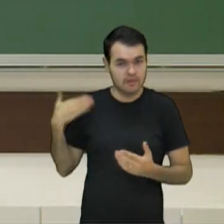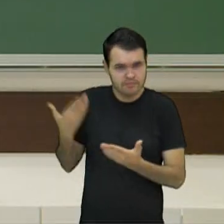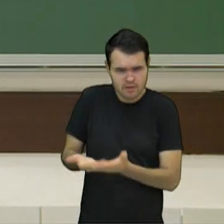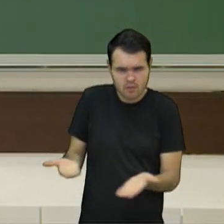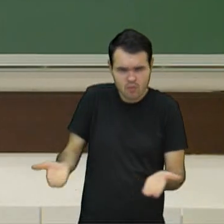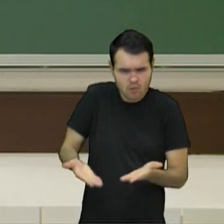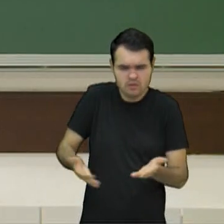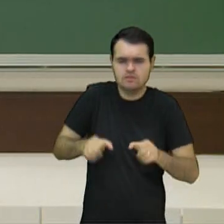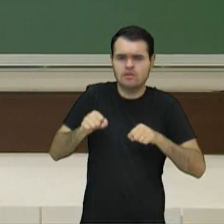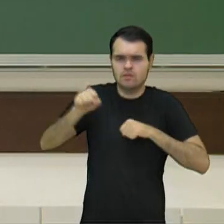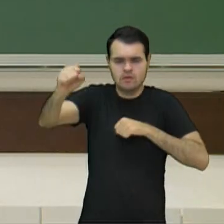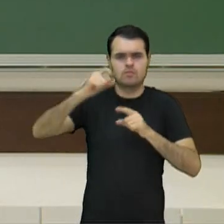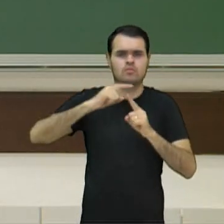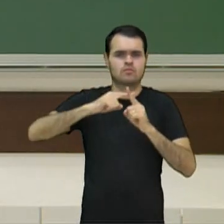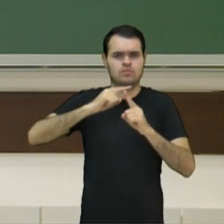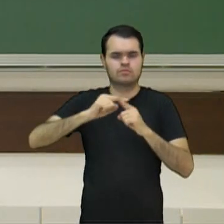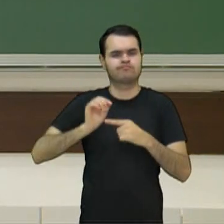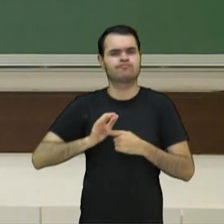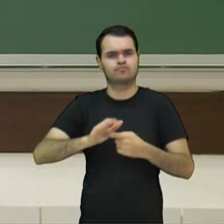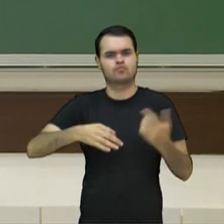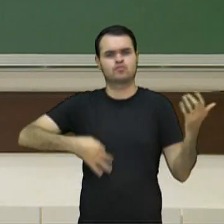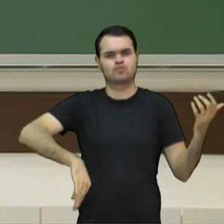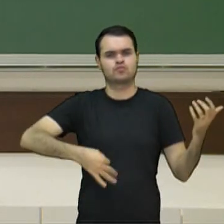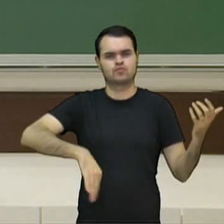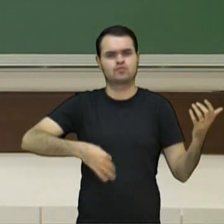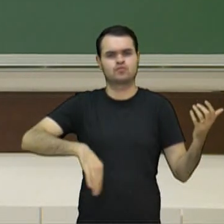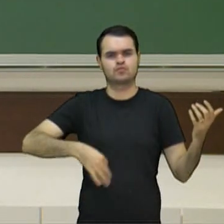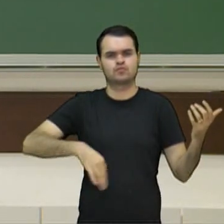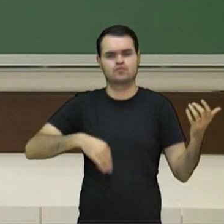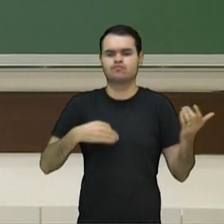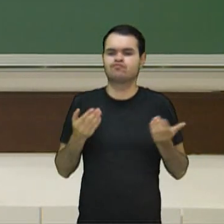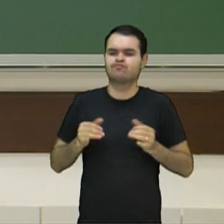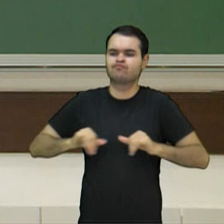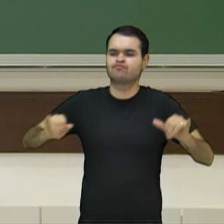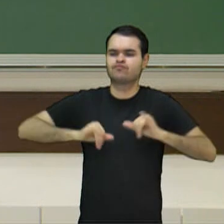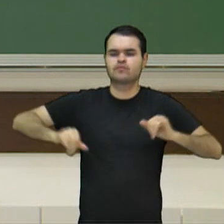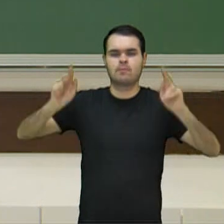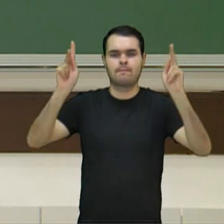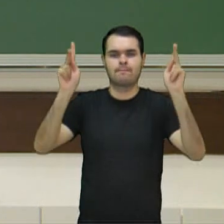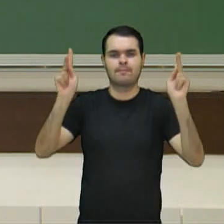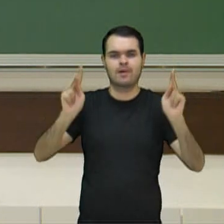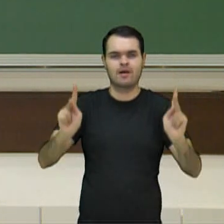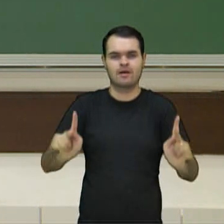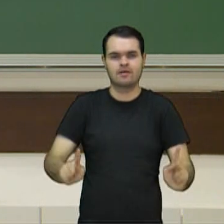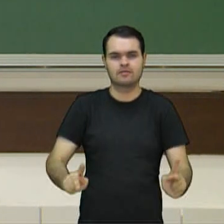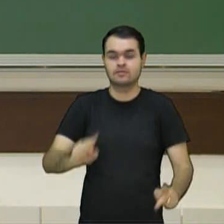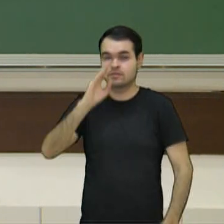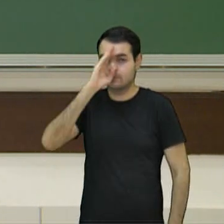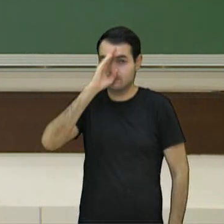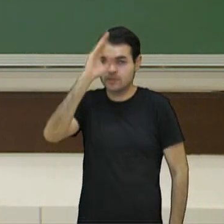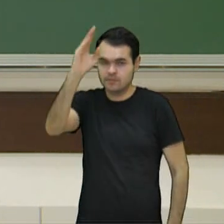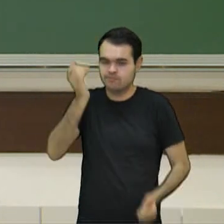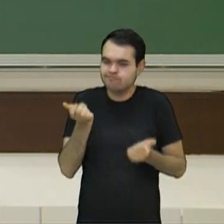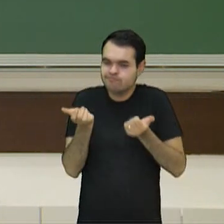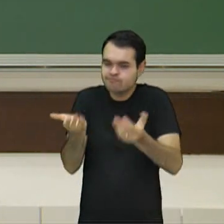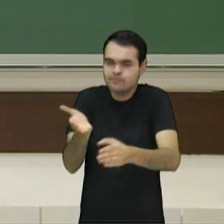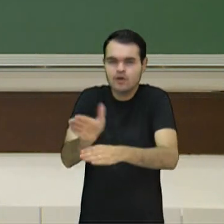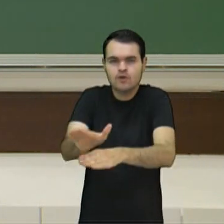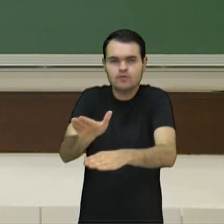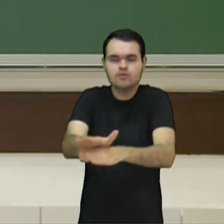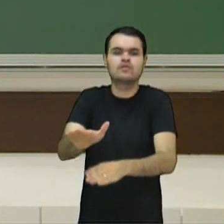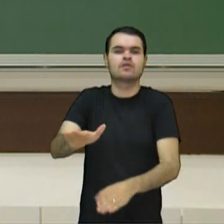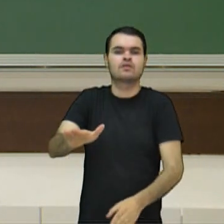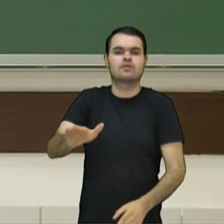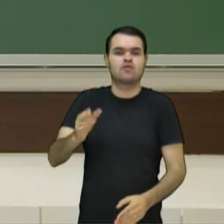herói, porque o trabalho dele com relação à paz e principalmente, nesse caso ali, para ajudar